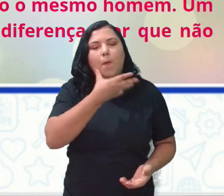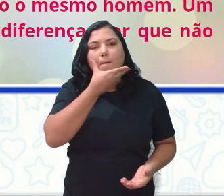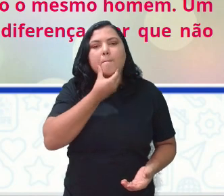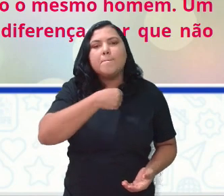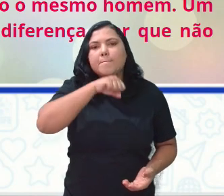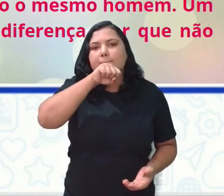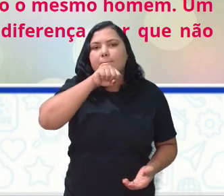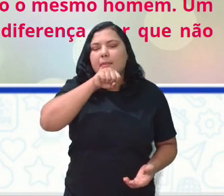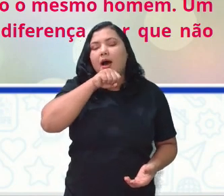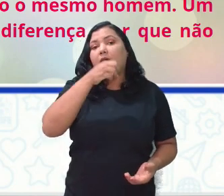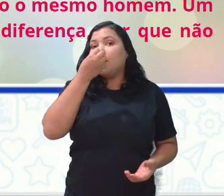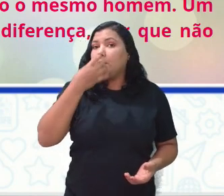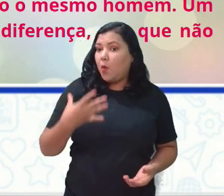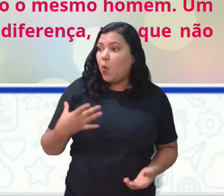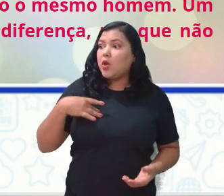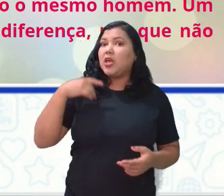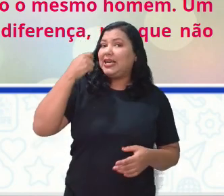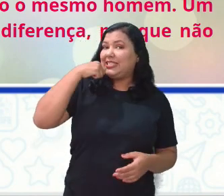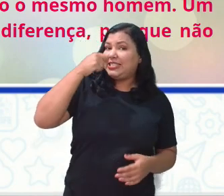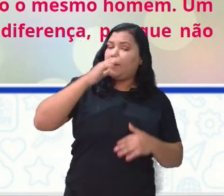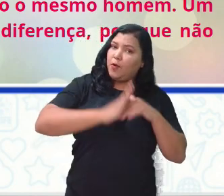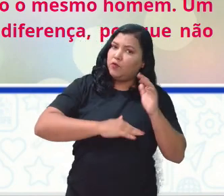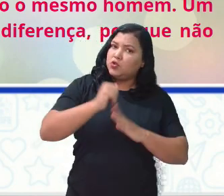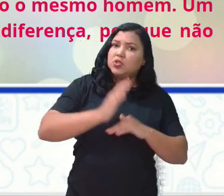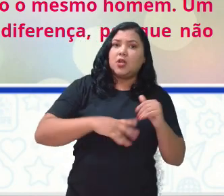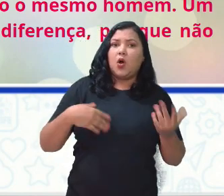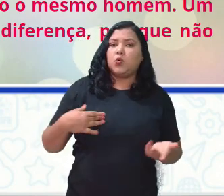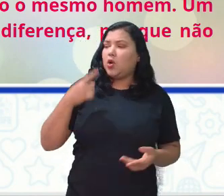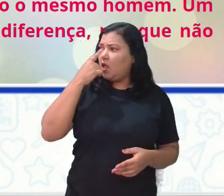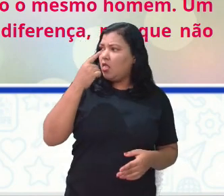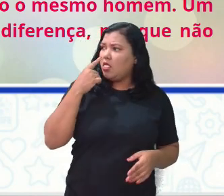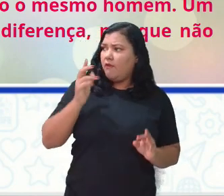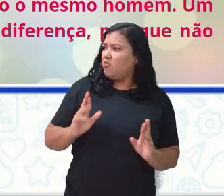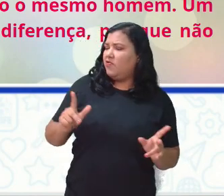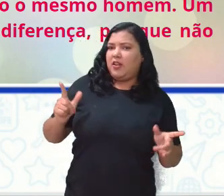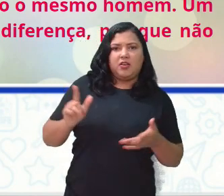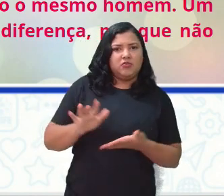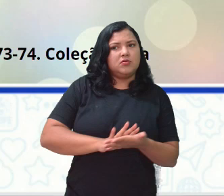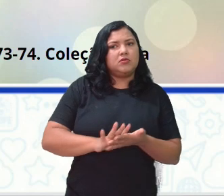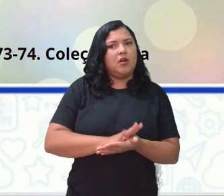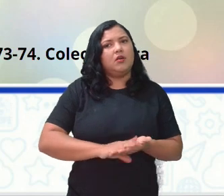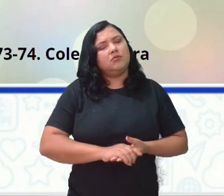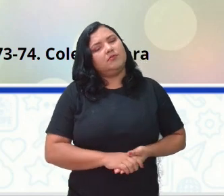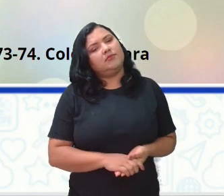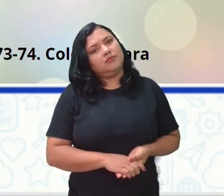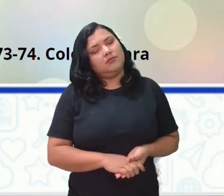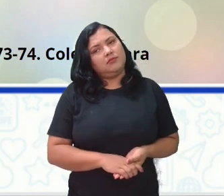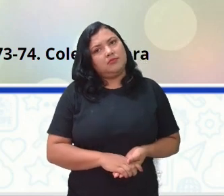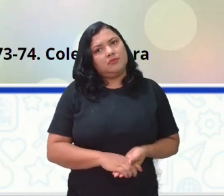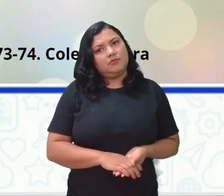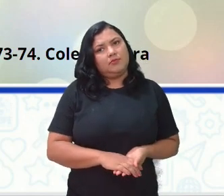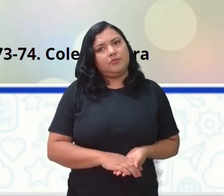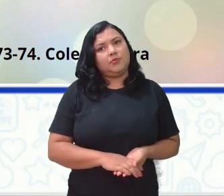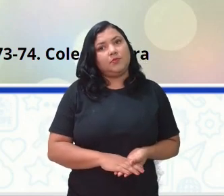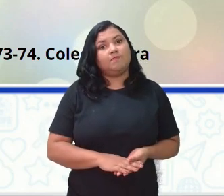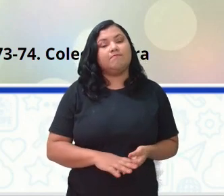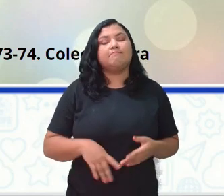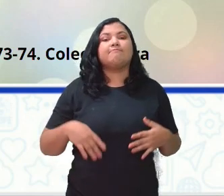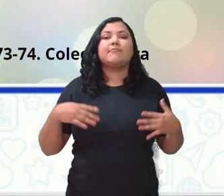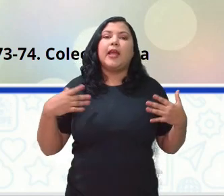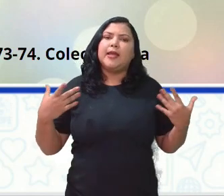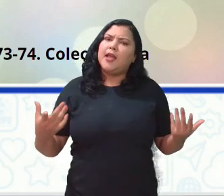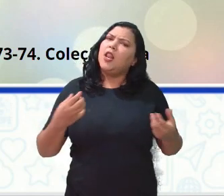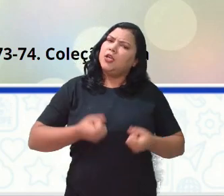dentista, que não vai ser esse nariz de borracha que vai fazer nenhuma diferença, né? E aí ele